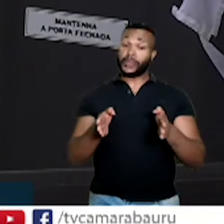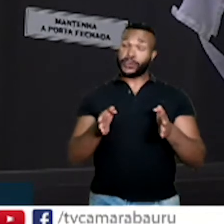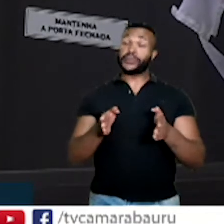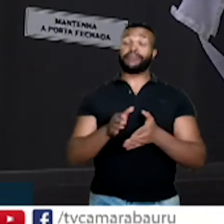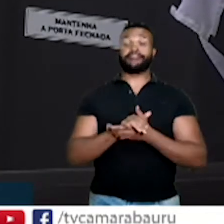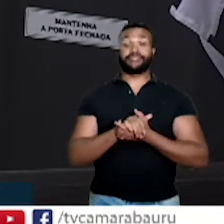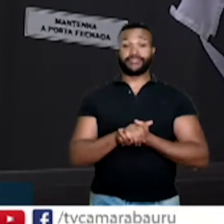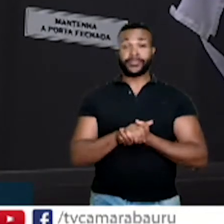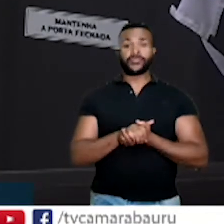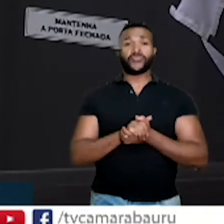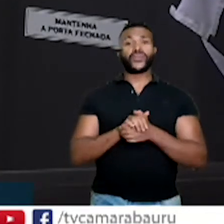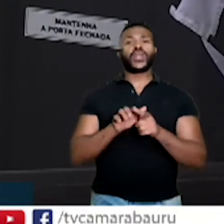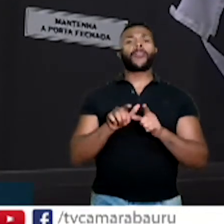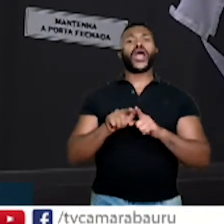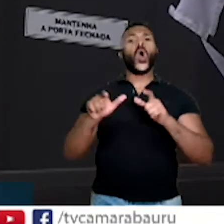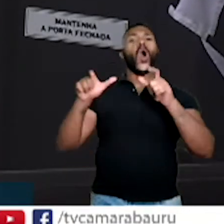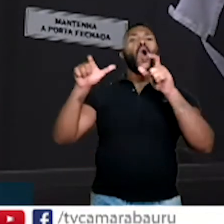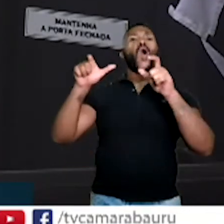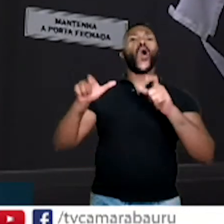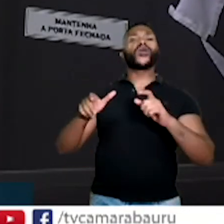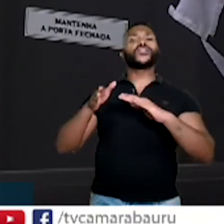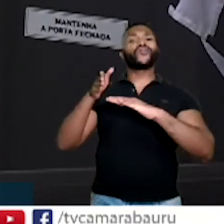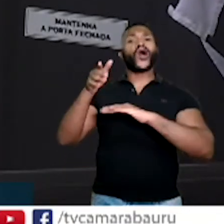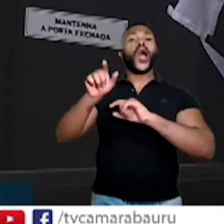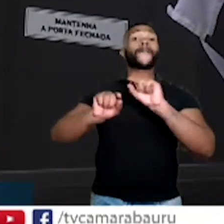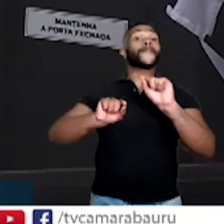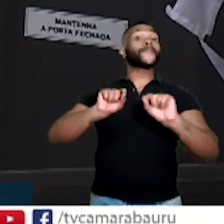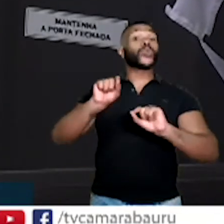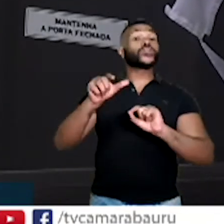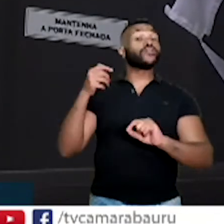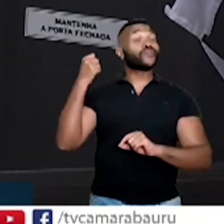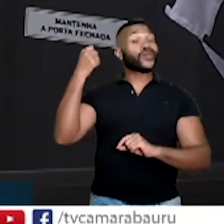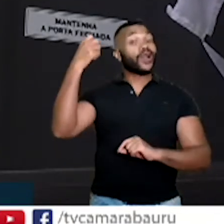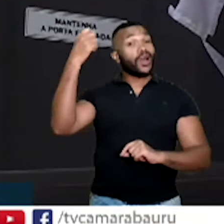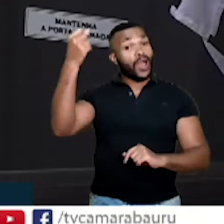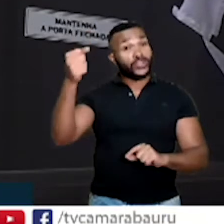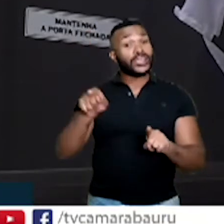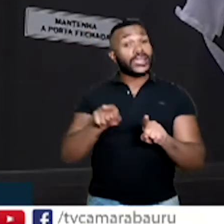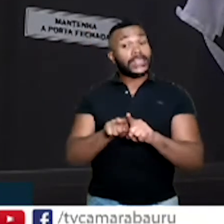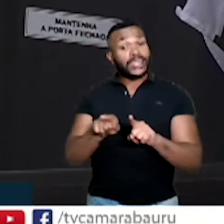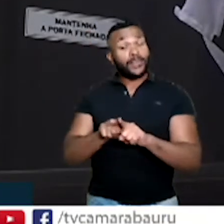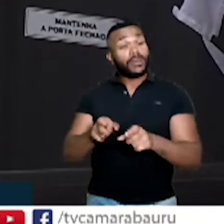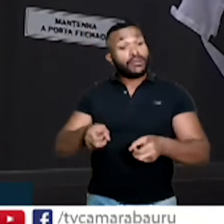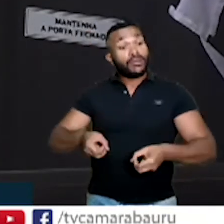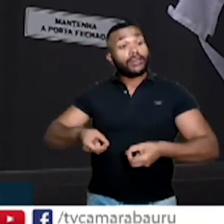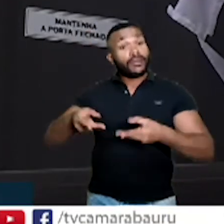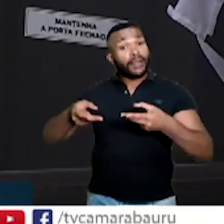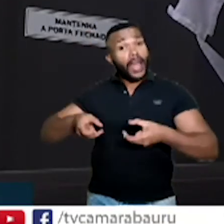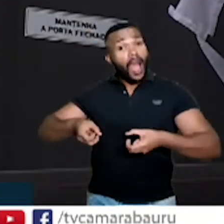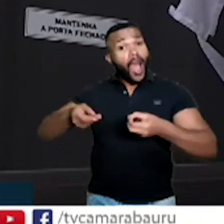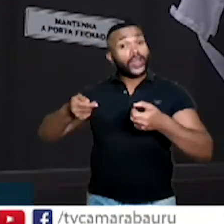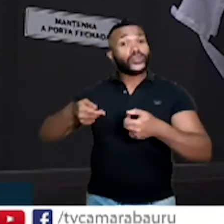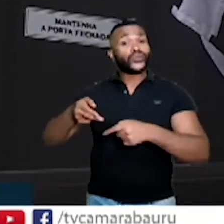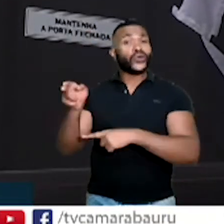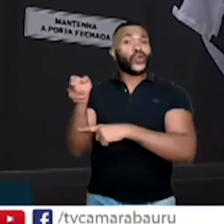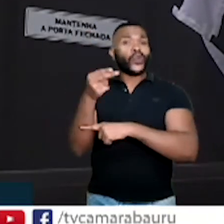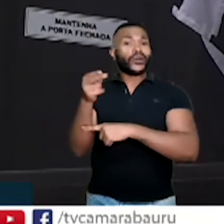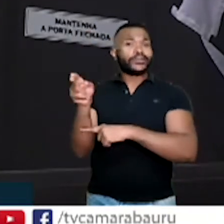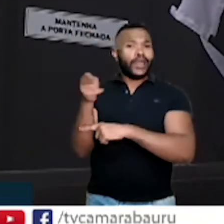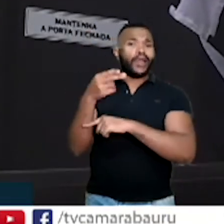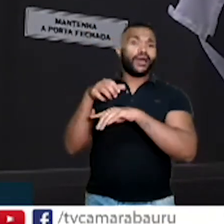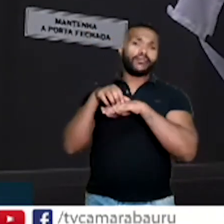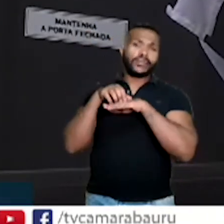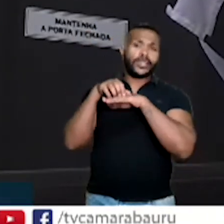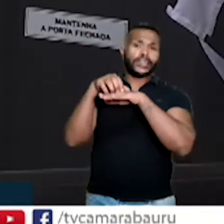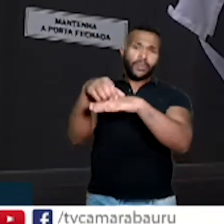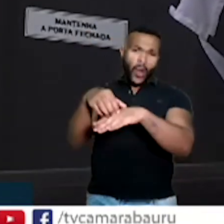O destino, o motivo da viagem, o gasto com hospedagem, transporte, entre